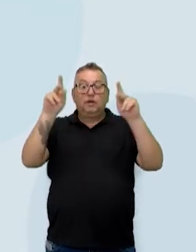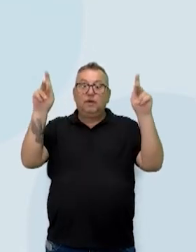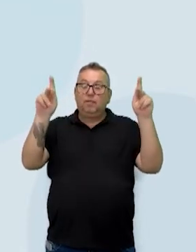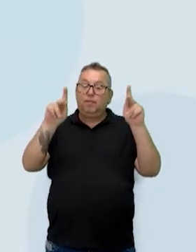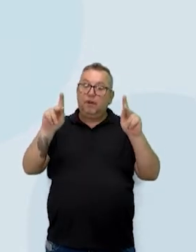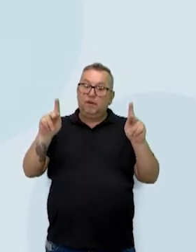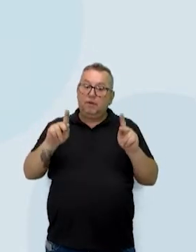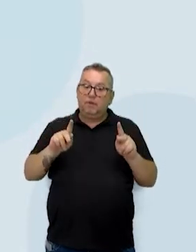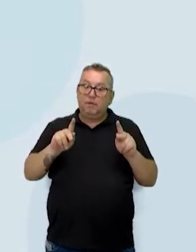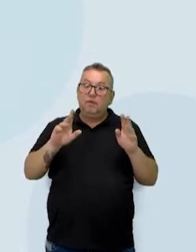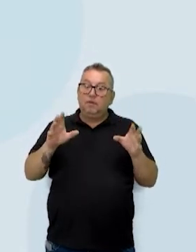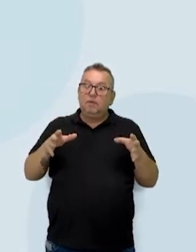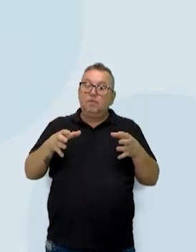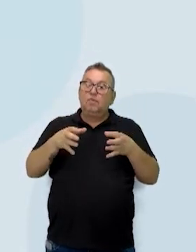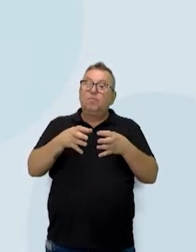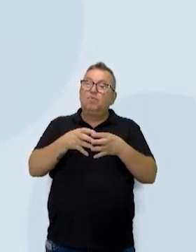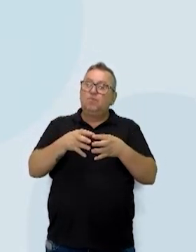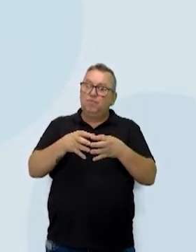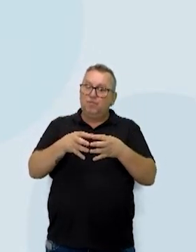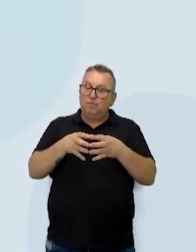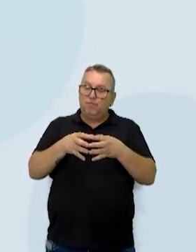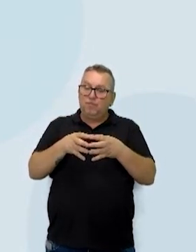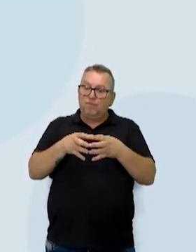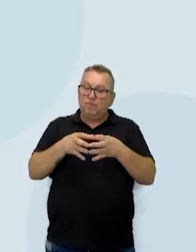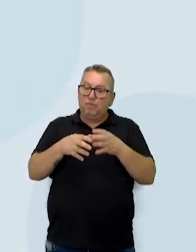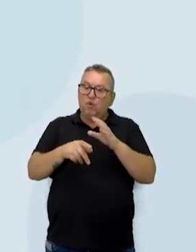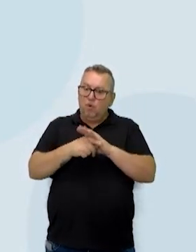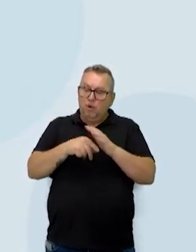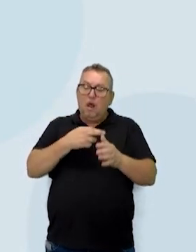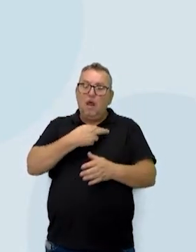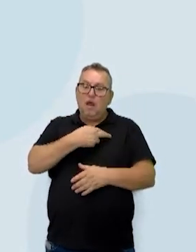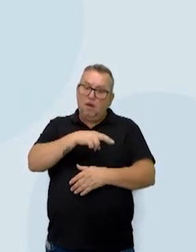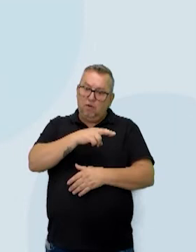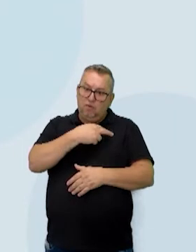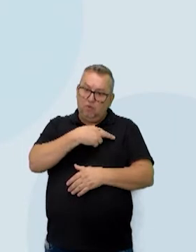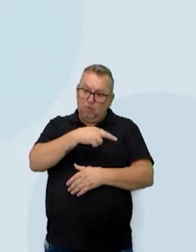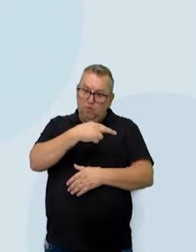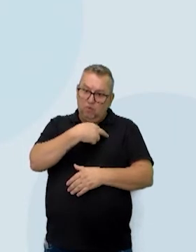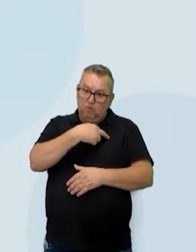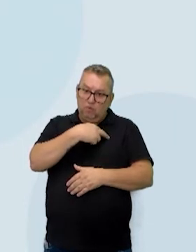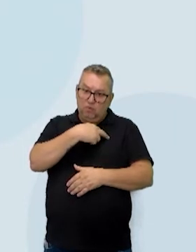É uma comissão de caráter religioso,